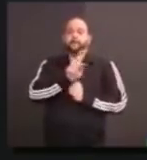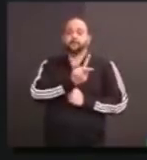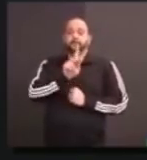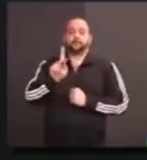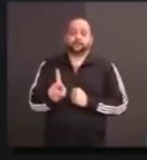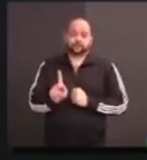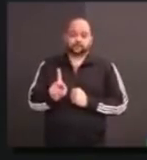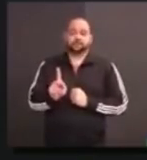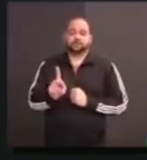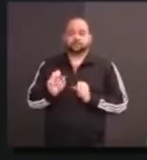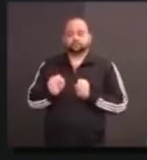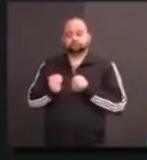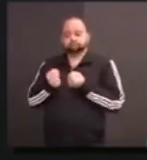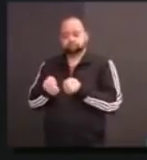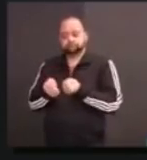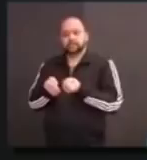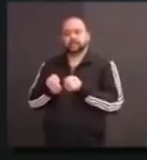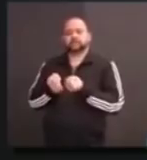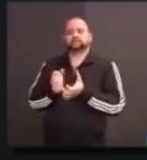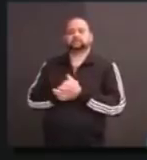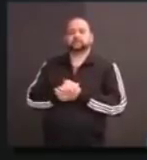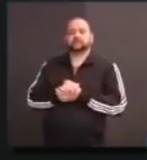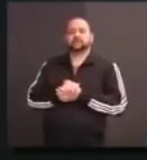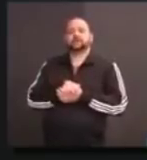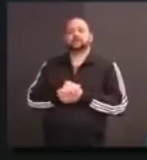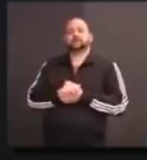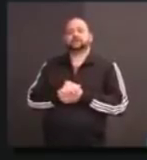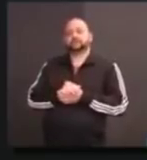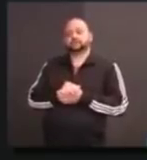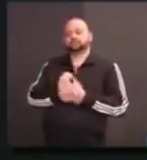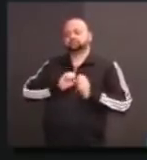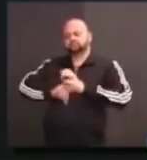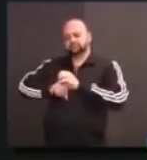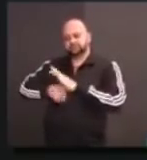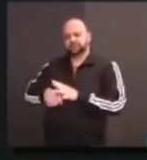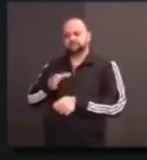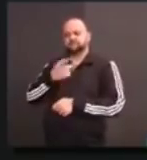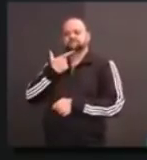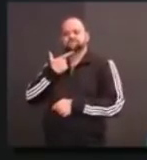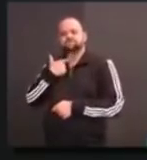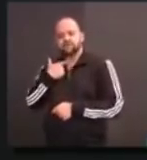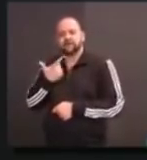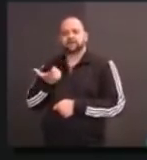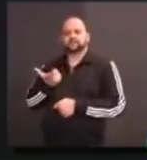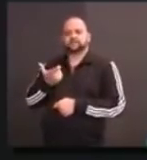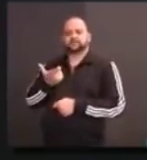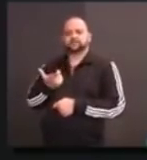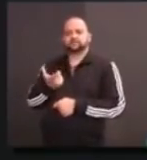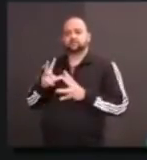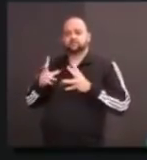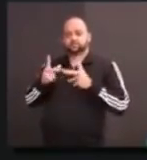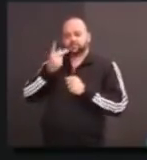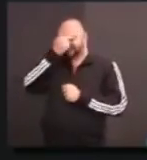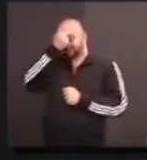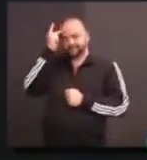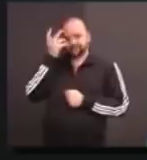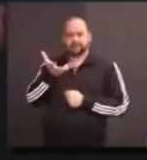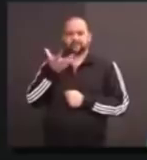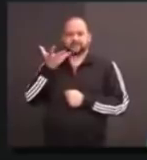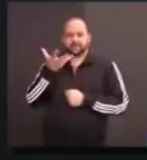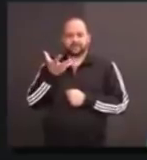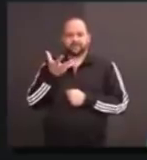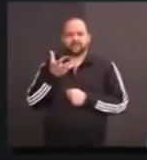professores dedicados que se dediquem à evangelização. Todo mundo quer ser